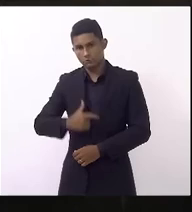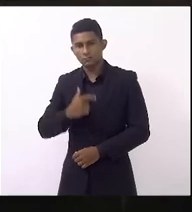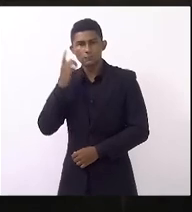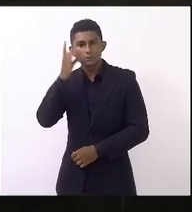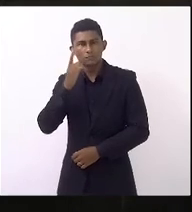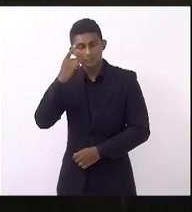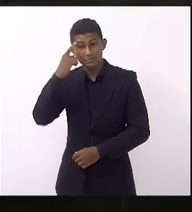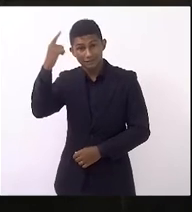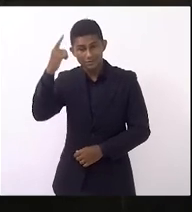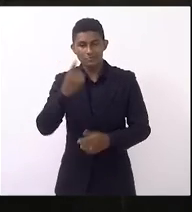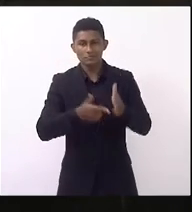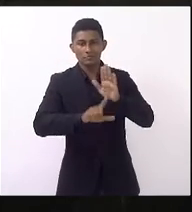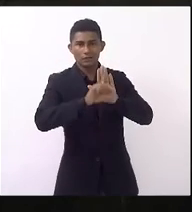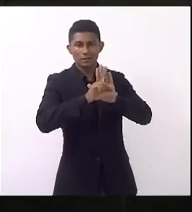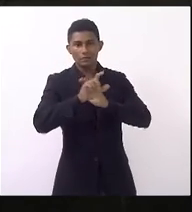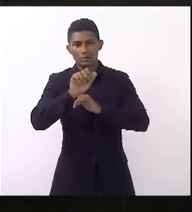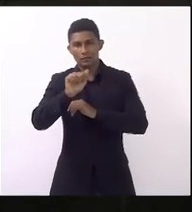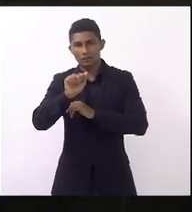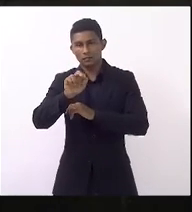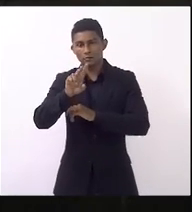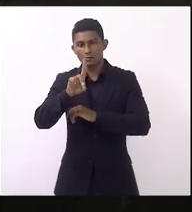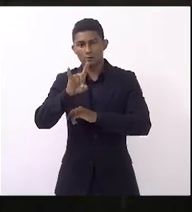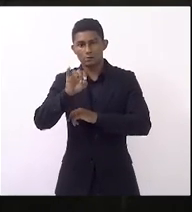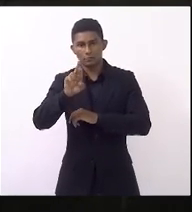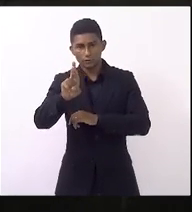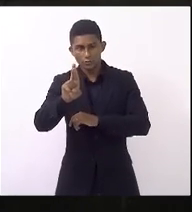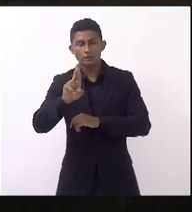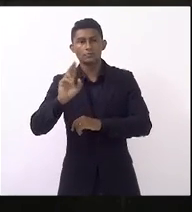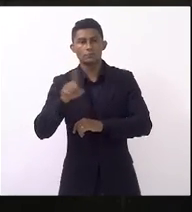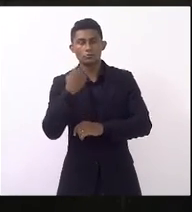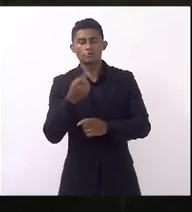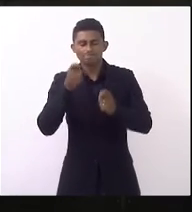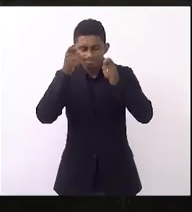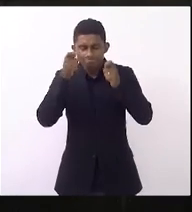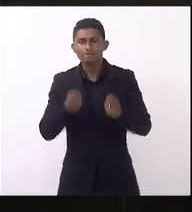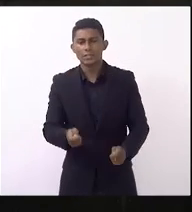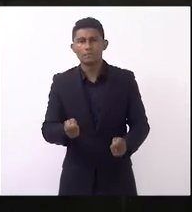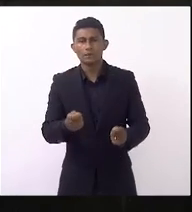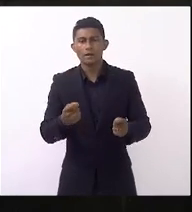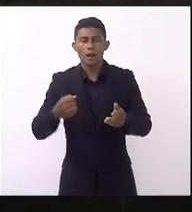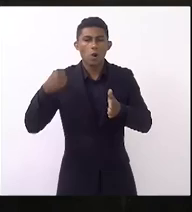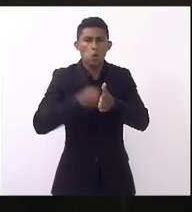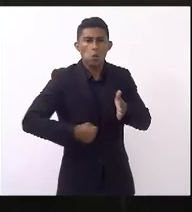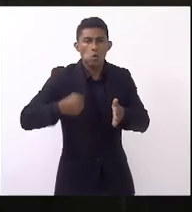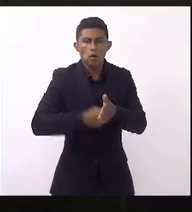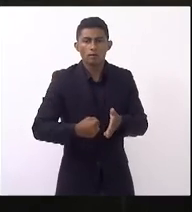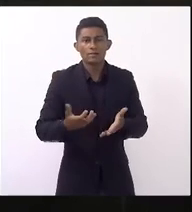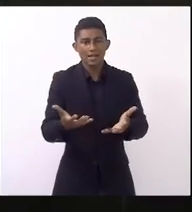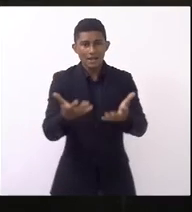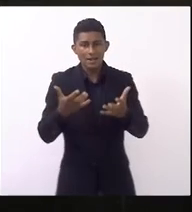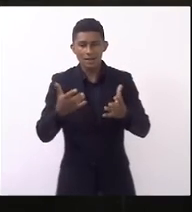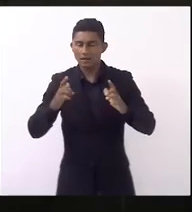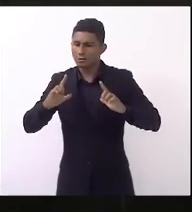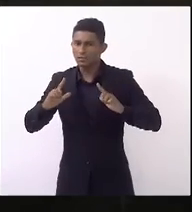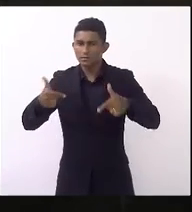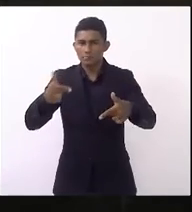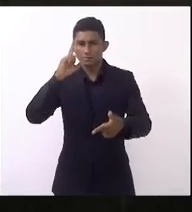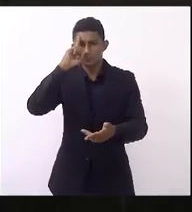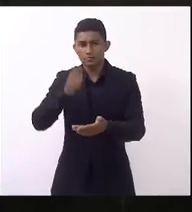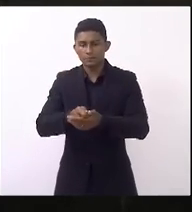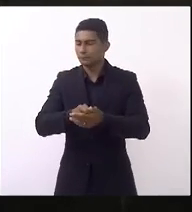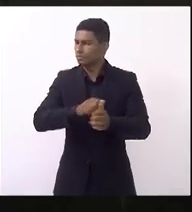Lei Aldir Blanc, segue firme na luta para que a gente consiga reverter essa atitude que não